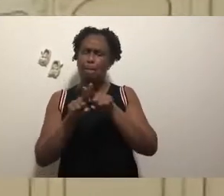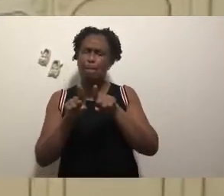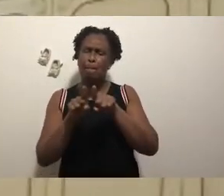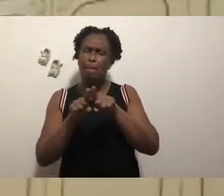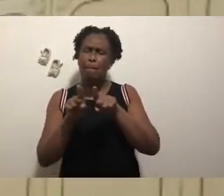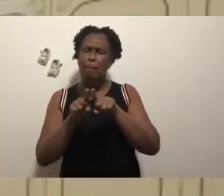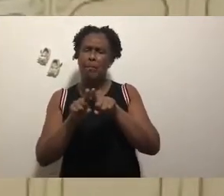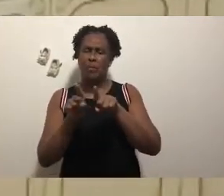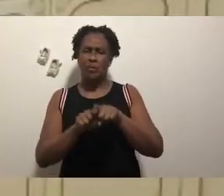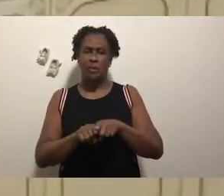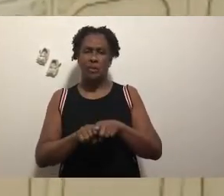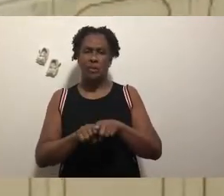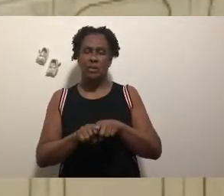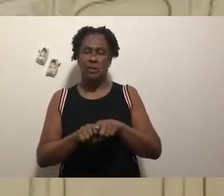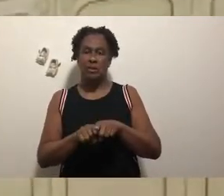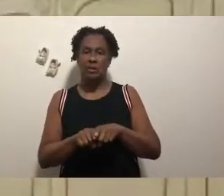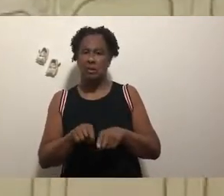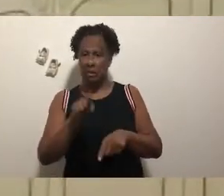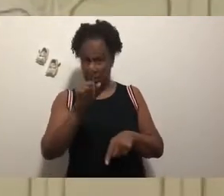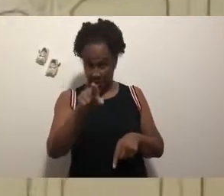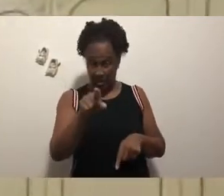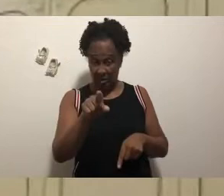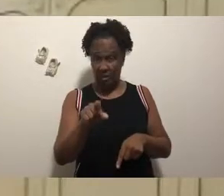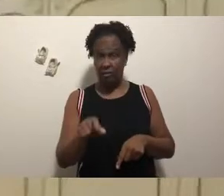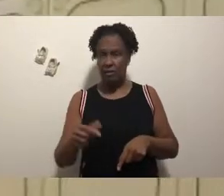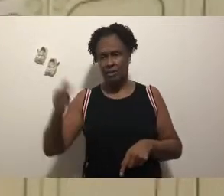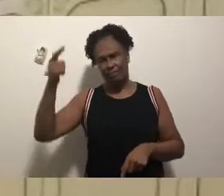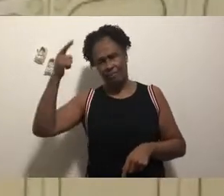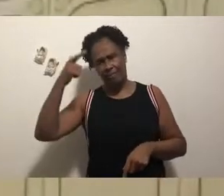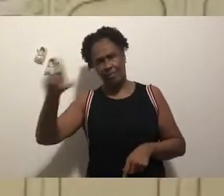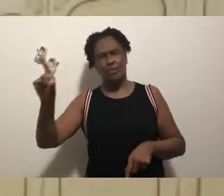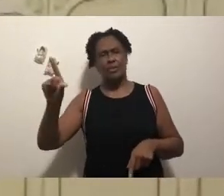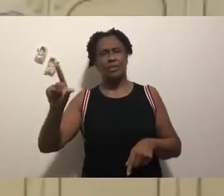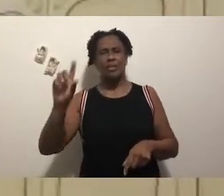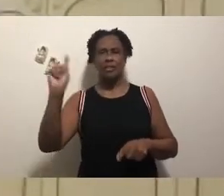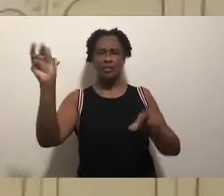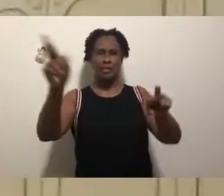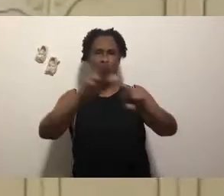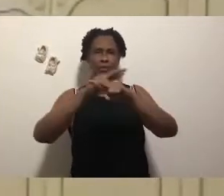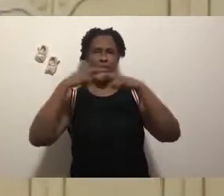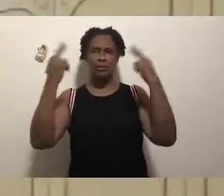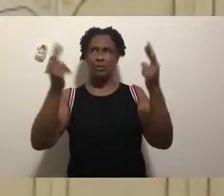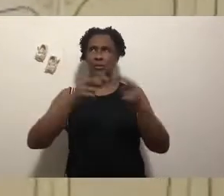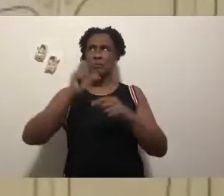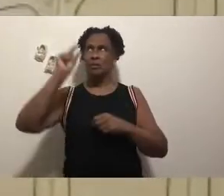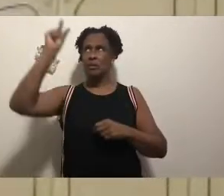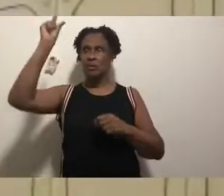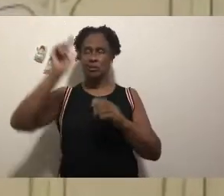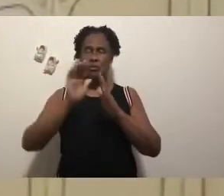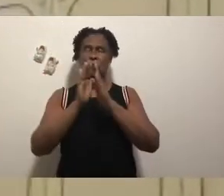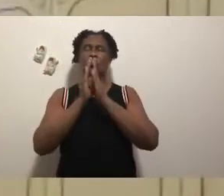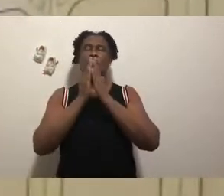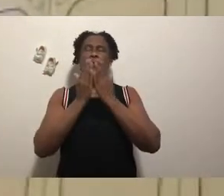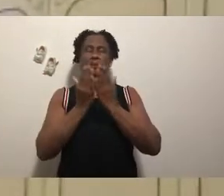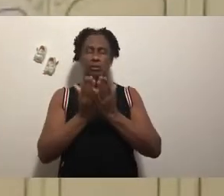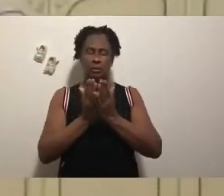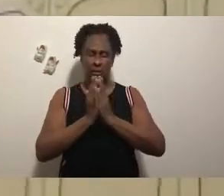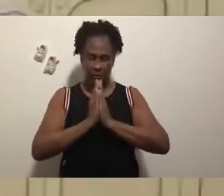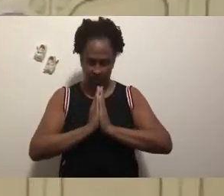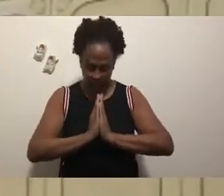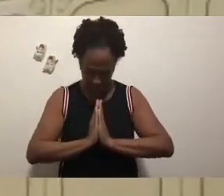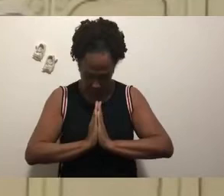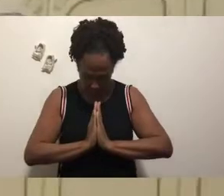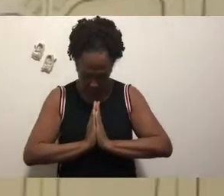acontecer o reino de Deus. Oração. Senhor, dai-me